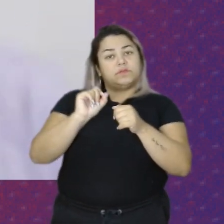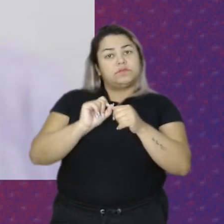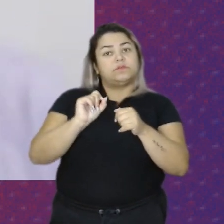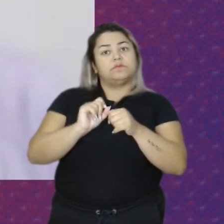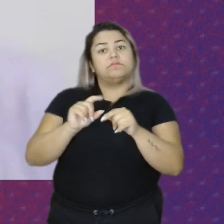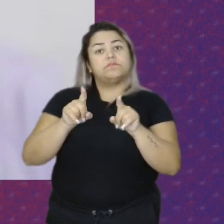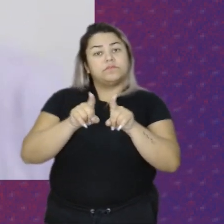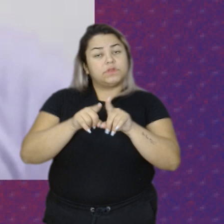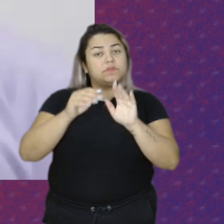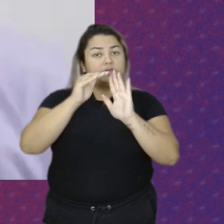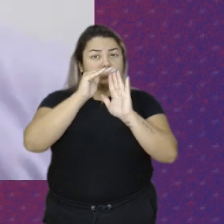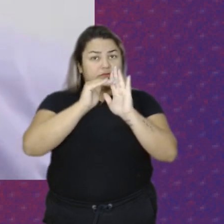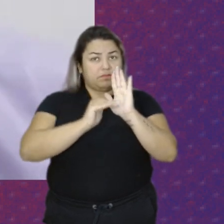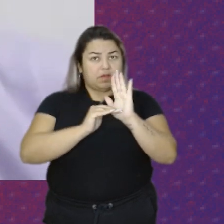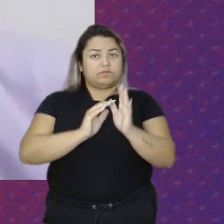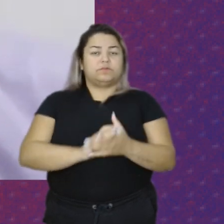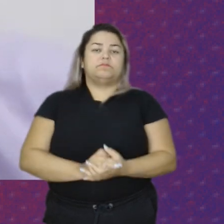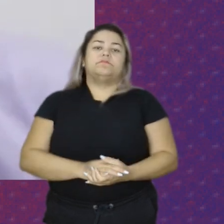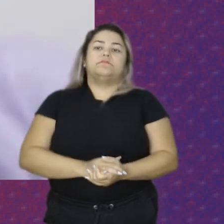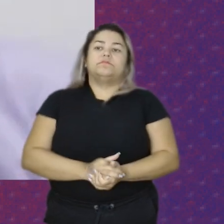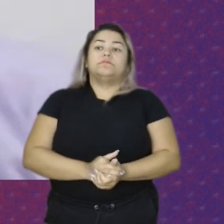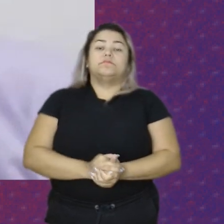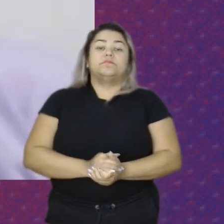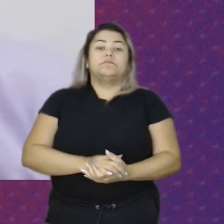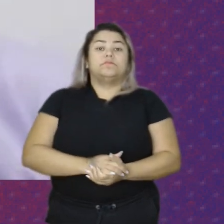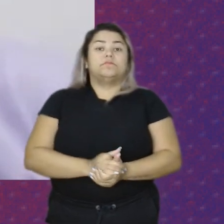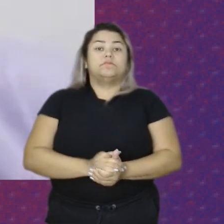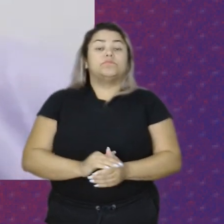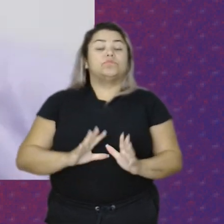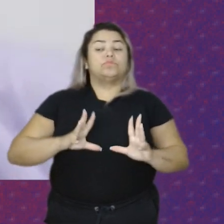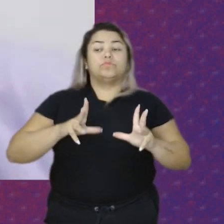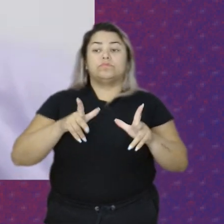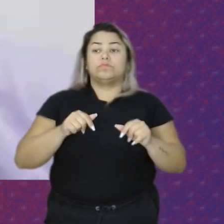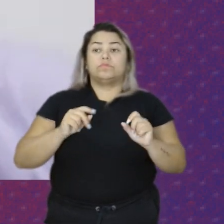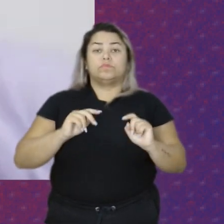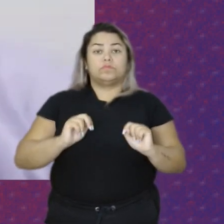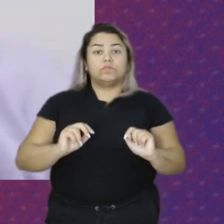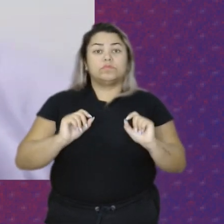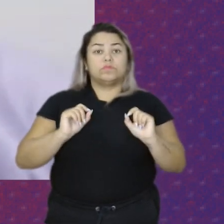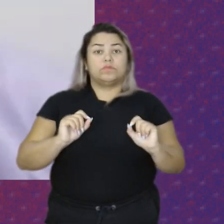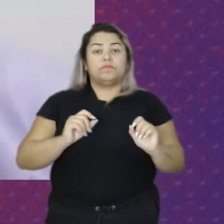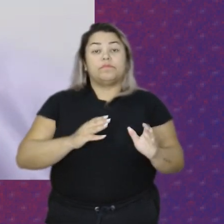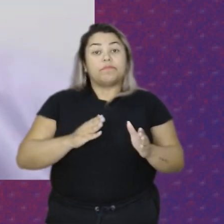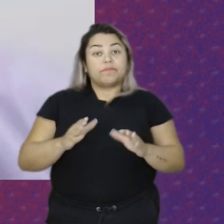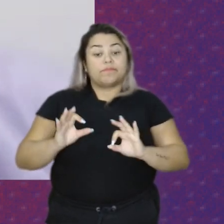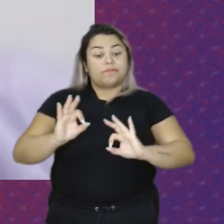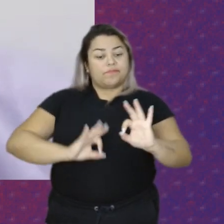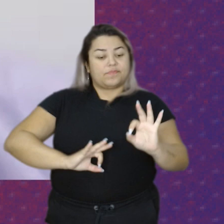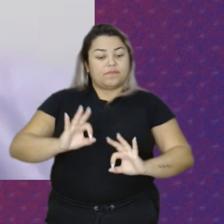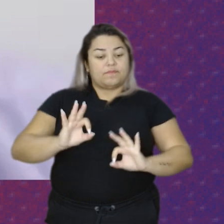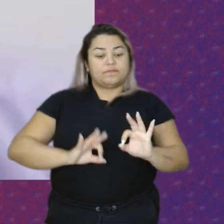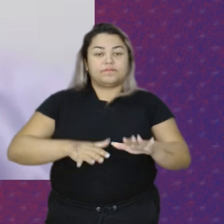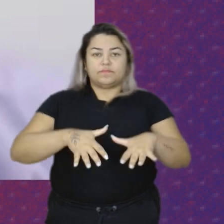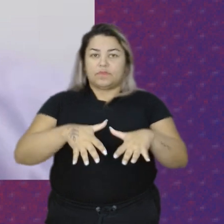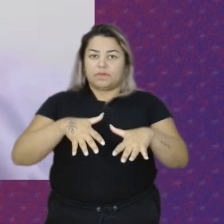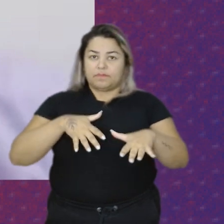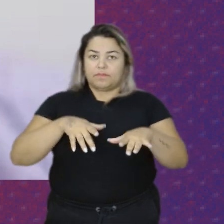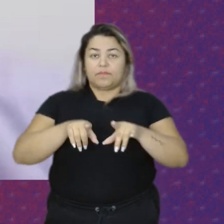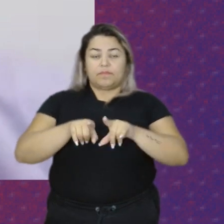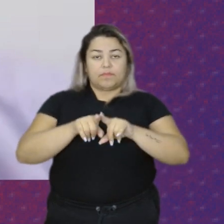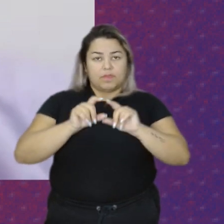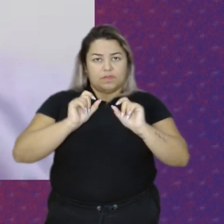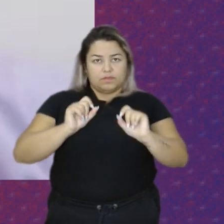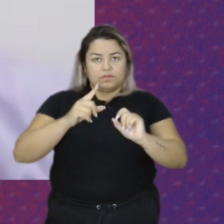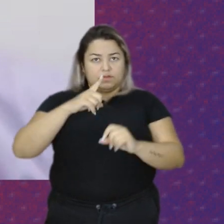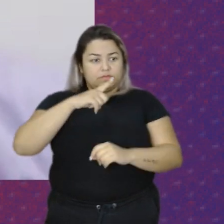dessas pautas. Então, para todo esse processo preparatório de mobilização da marcha,